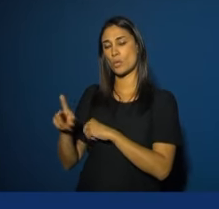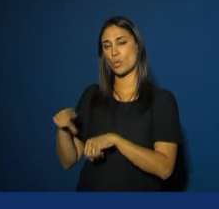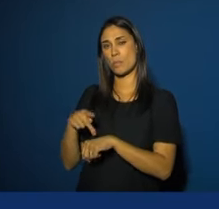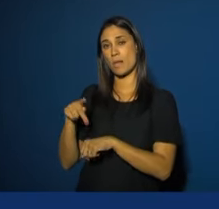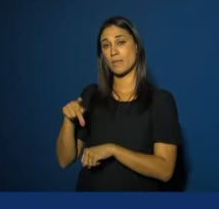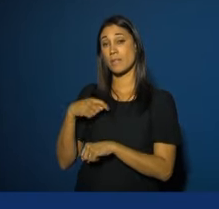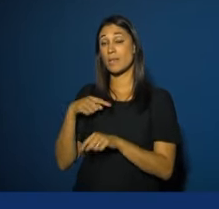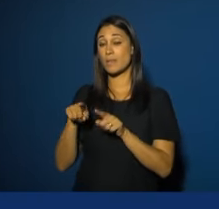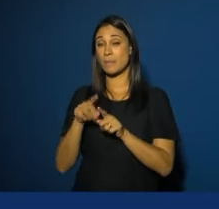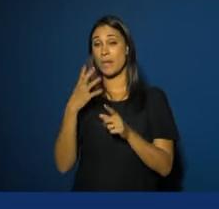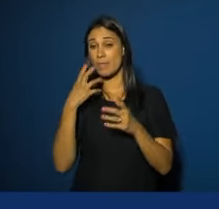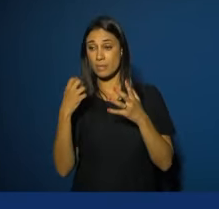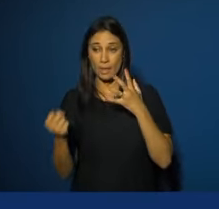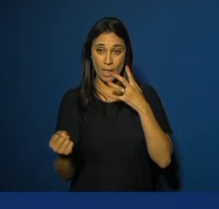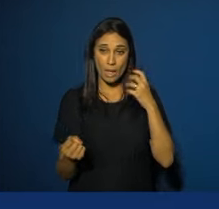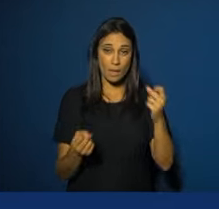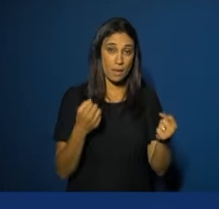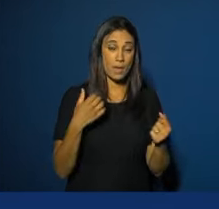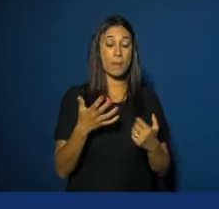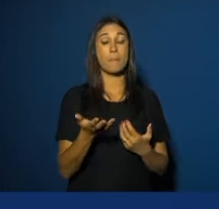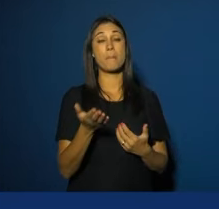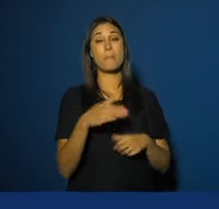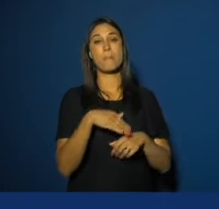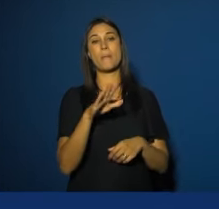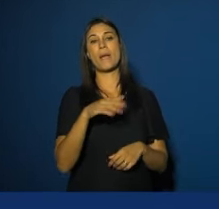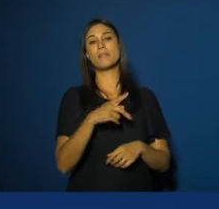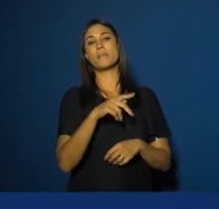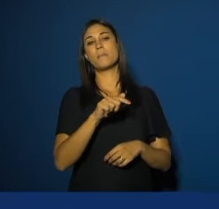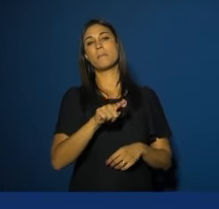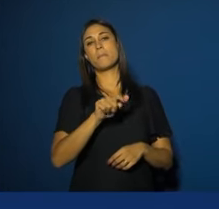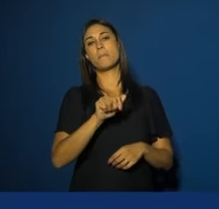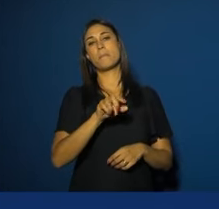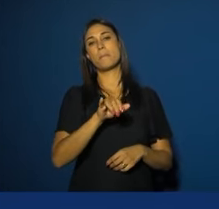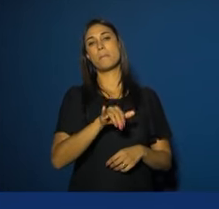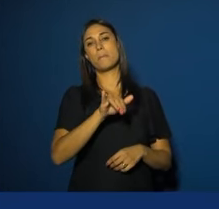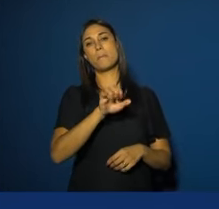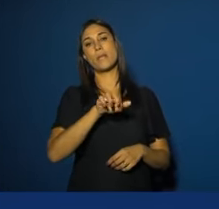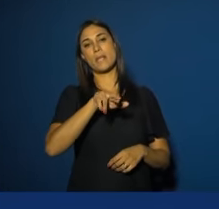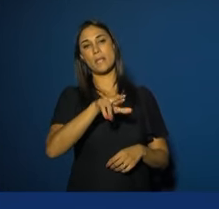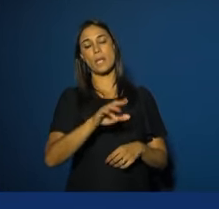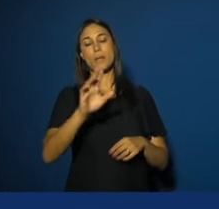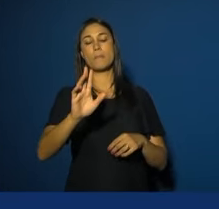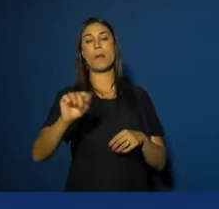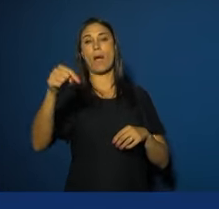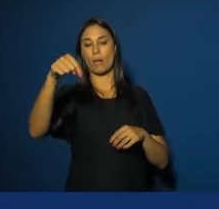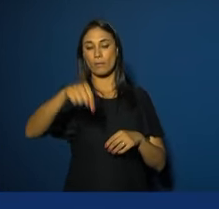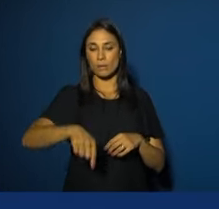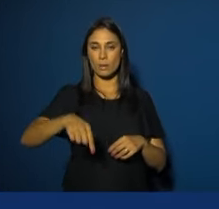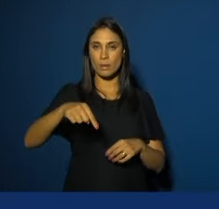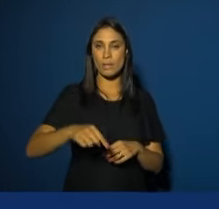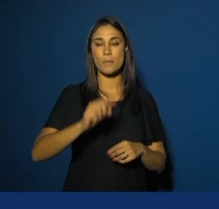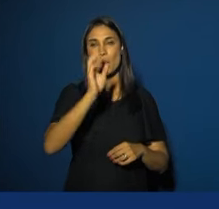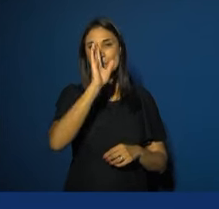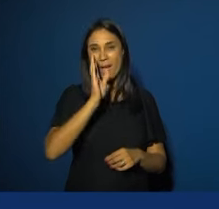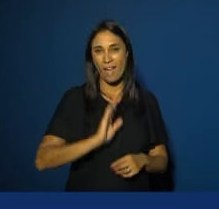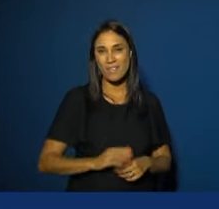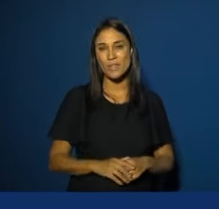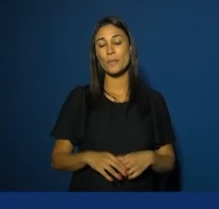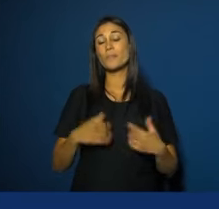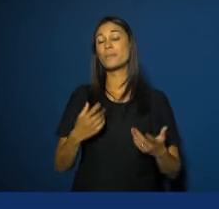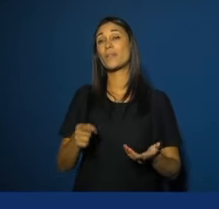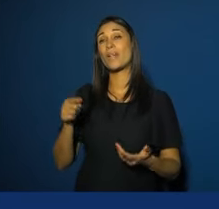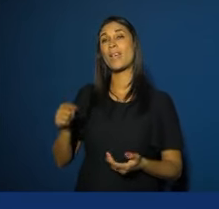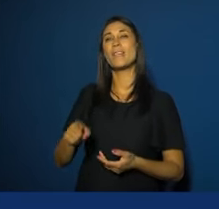cada vez mais players para o setor, porque o setor precisa, a energia elétrica é a mola principal